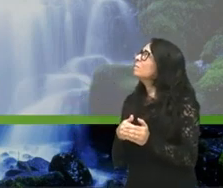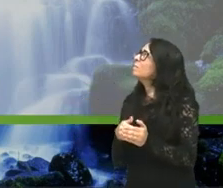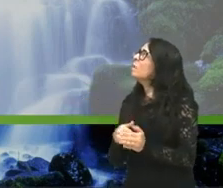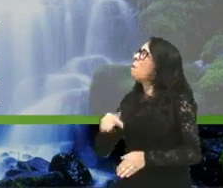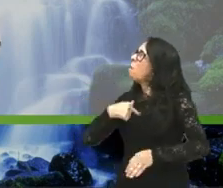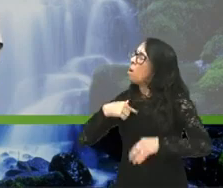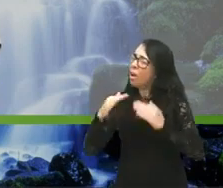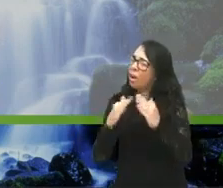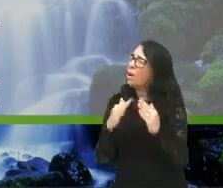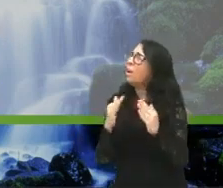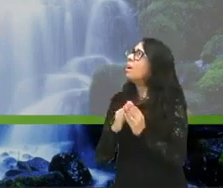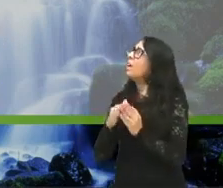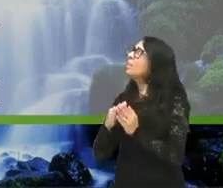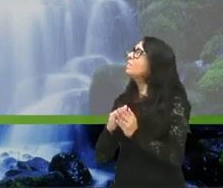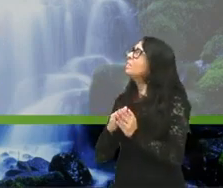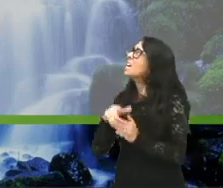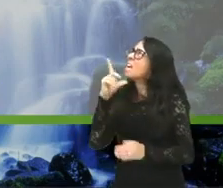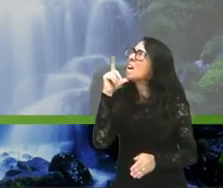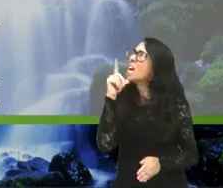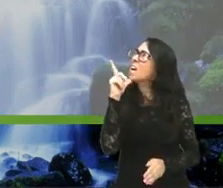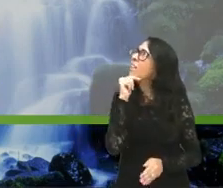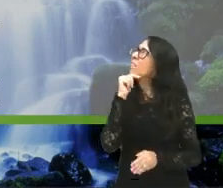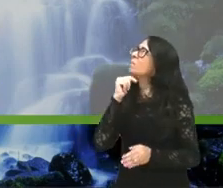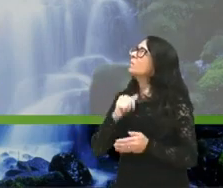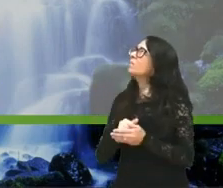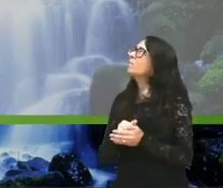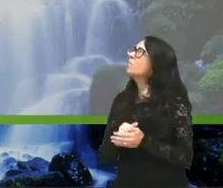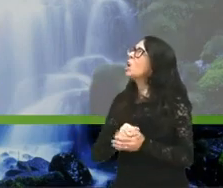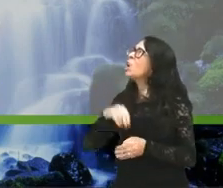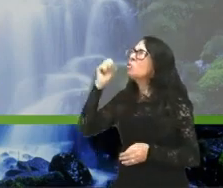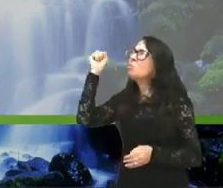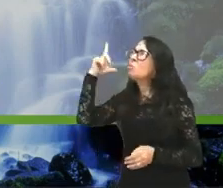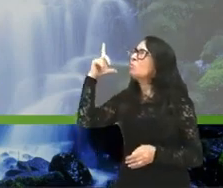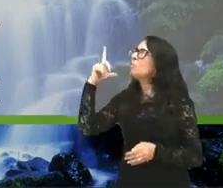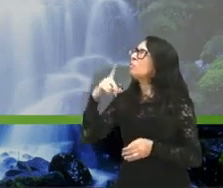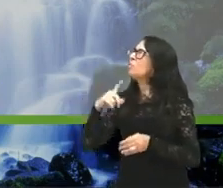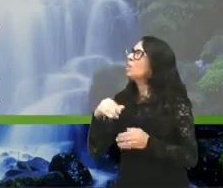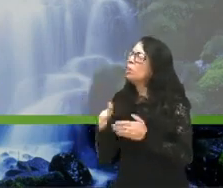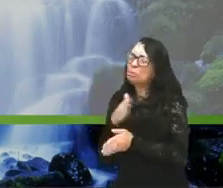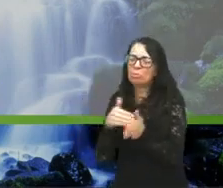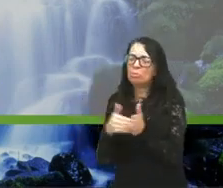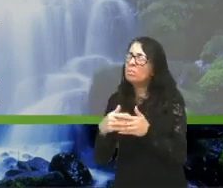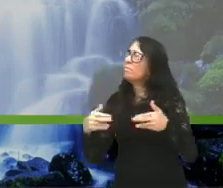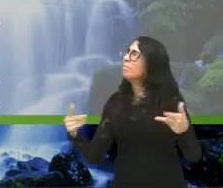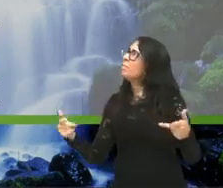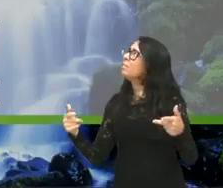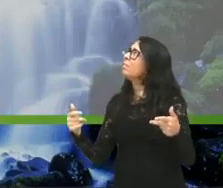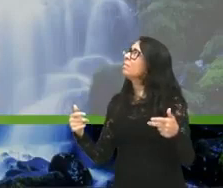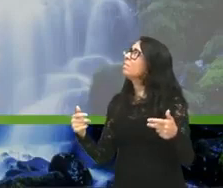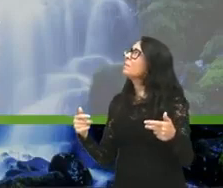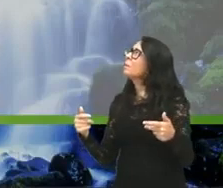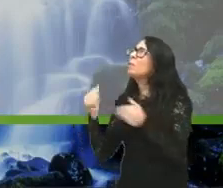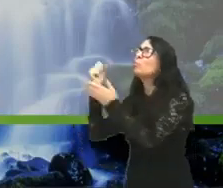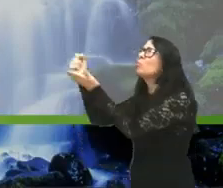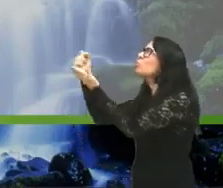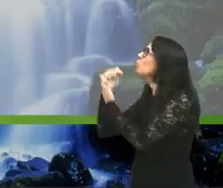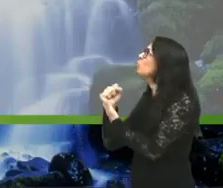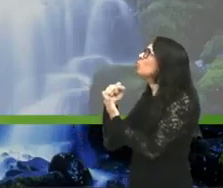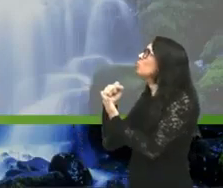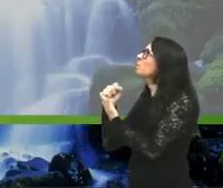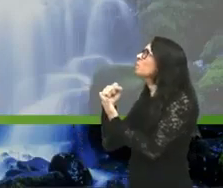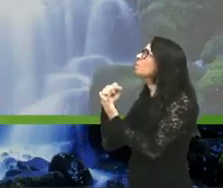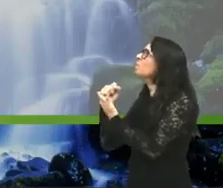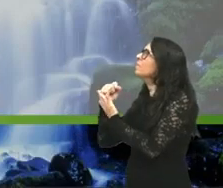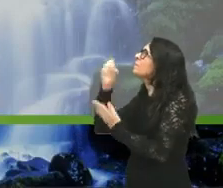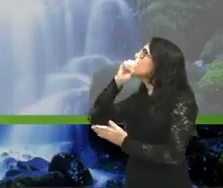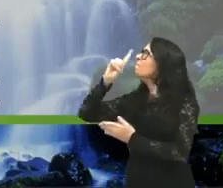Para que o dinheiro não se torne um Deus na sua vida, para que a ambição do seu coração não domine, para que o diabo não coloque ambições no seu